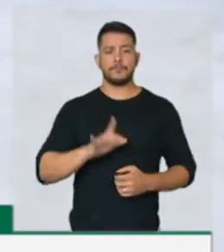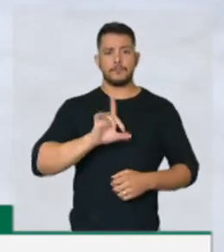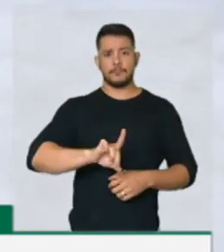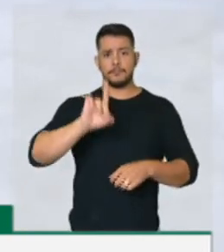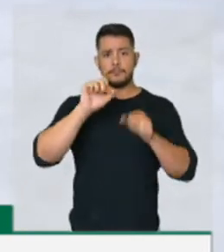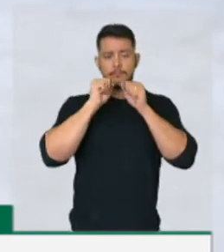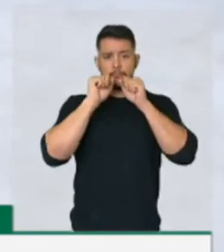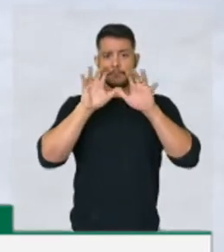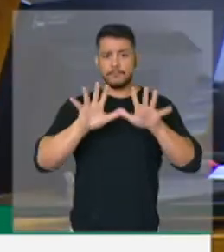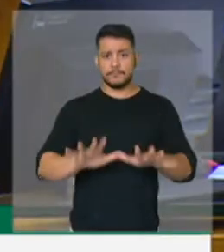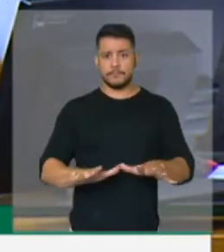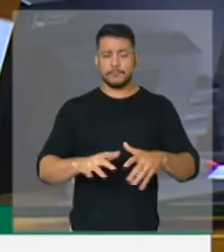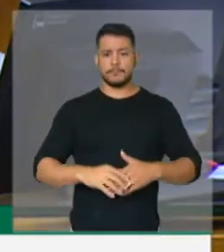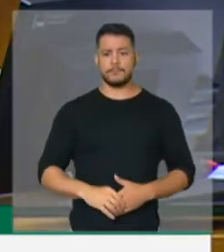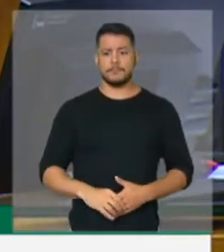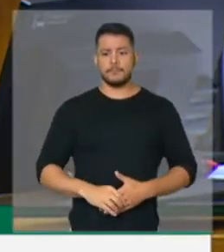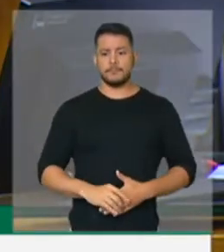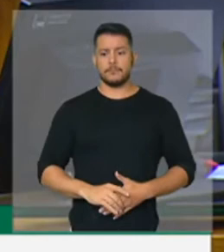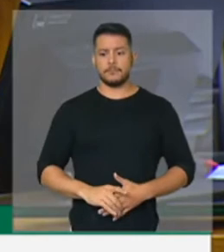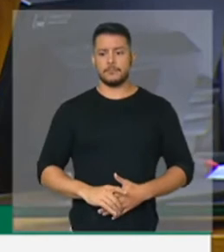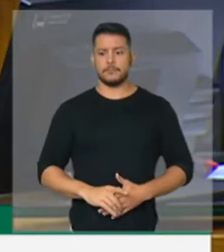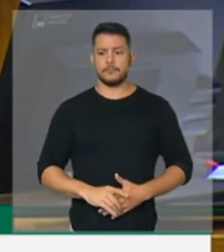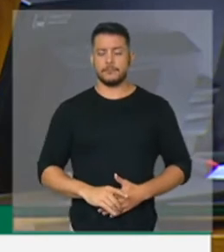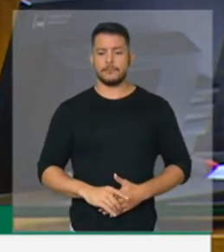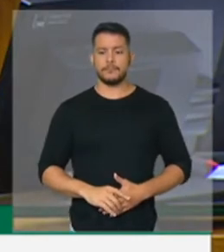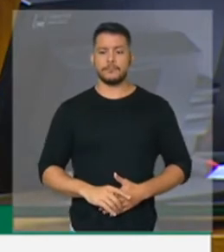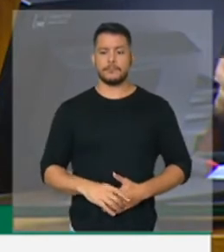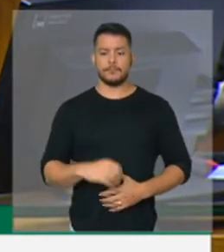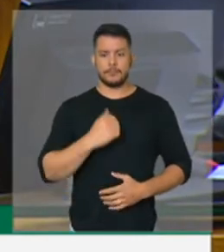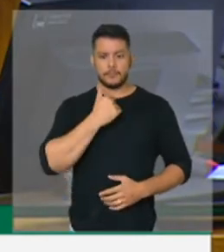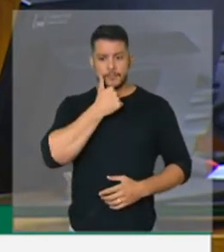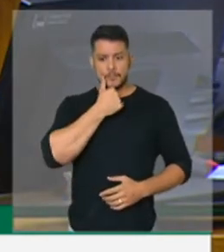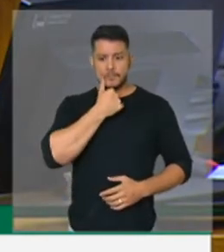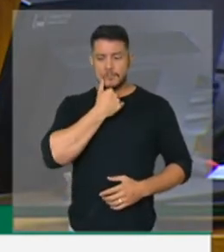Obrigado, presidente. Parabéns, Coronel Crisóstomo,